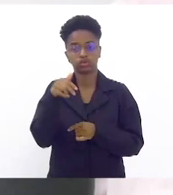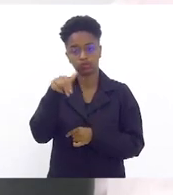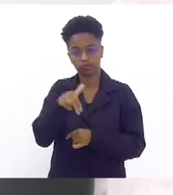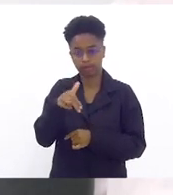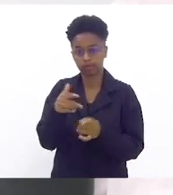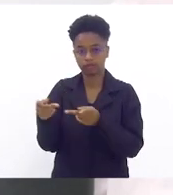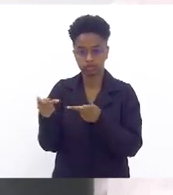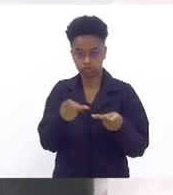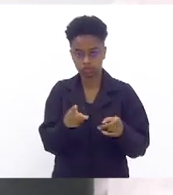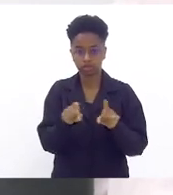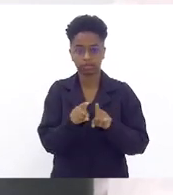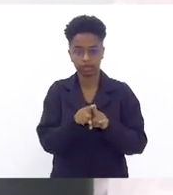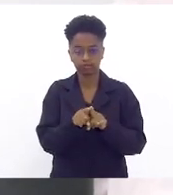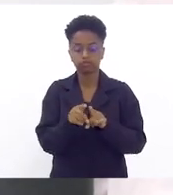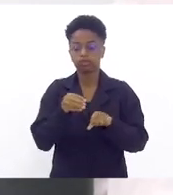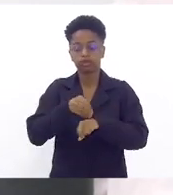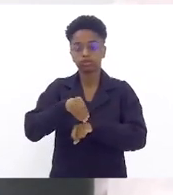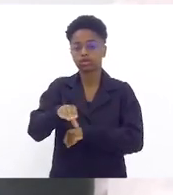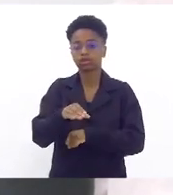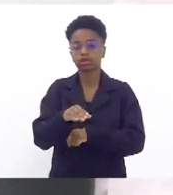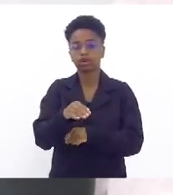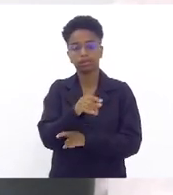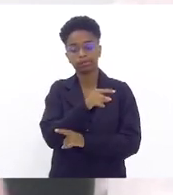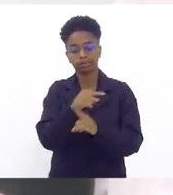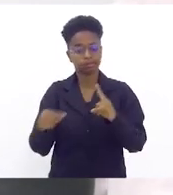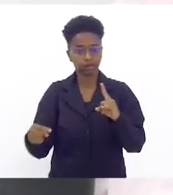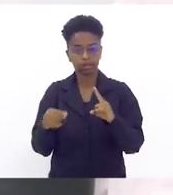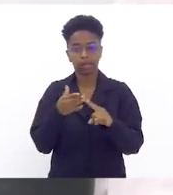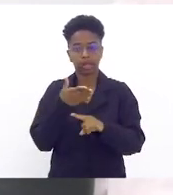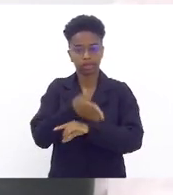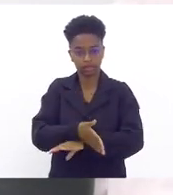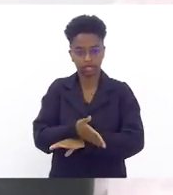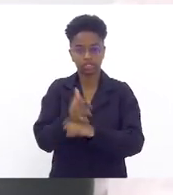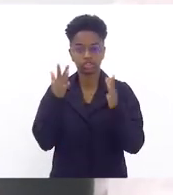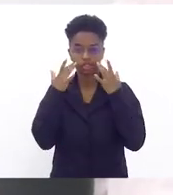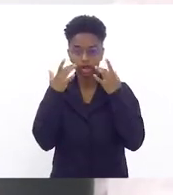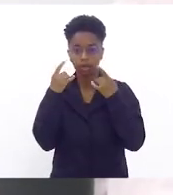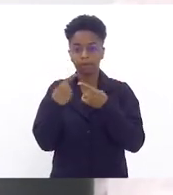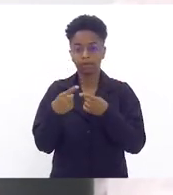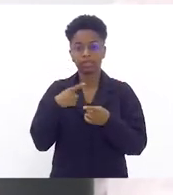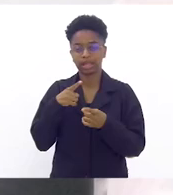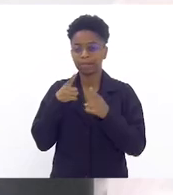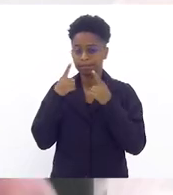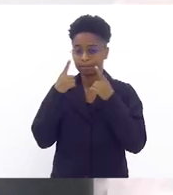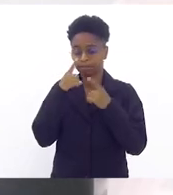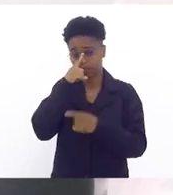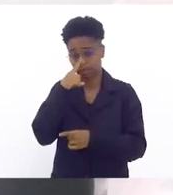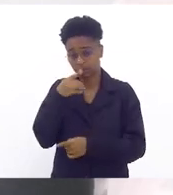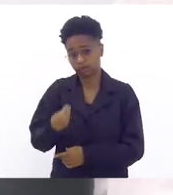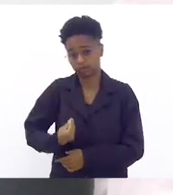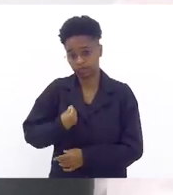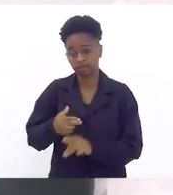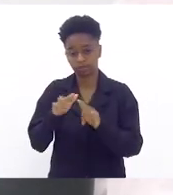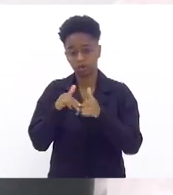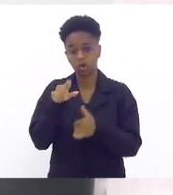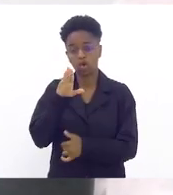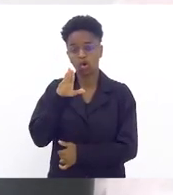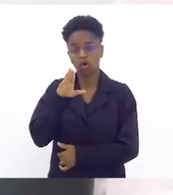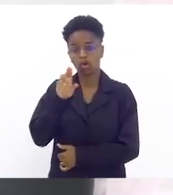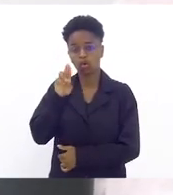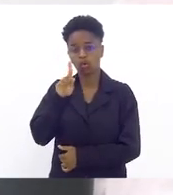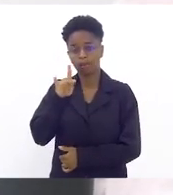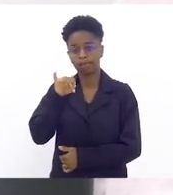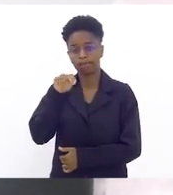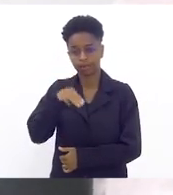foi recomendada da interdição de um angustiados que ofereceu sérios riscos de vida manifestação de cupins no decorrer da primeira